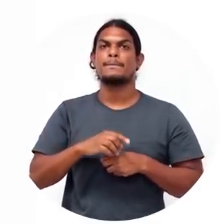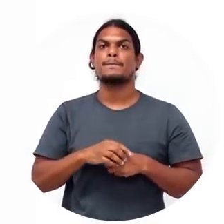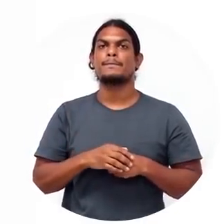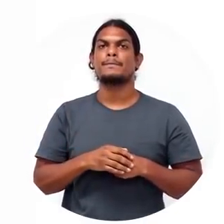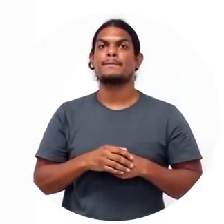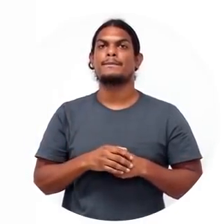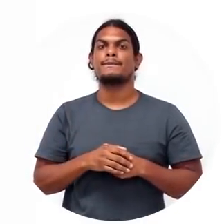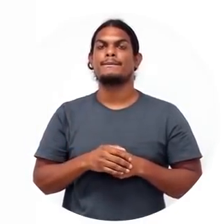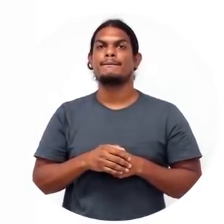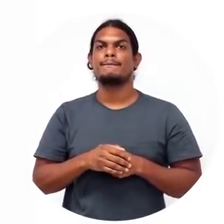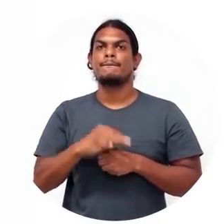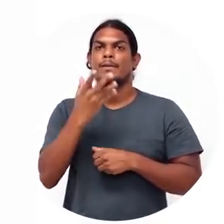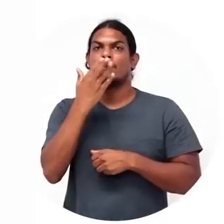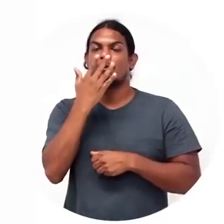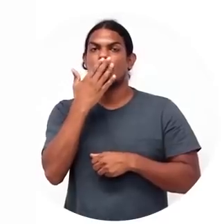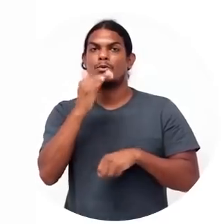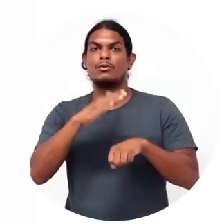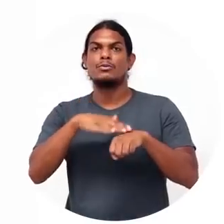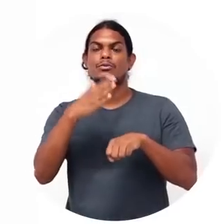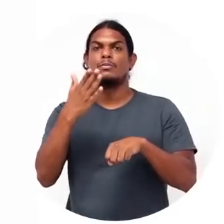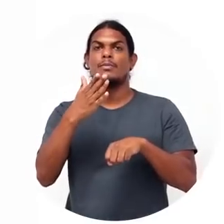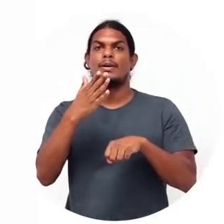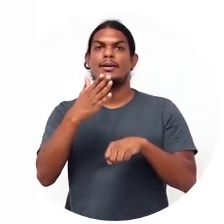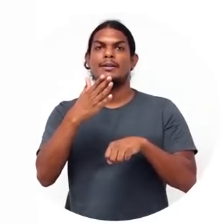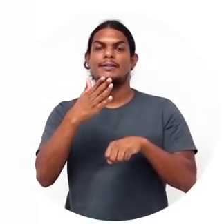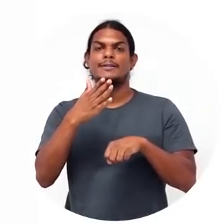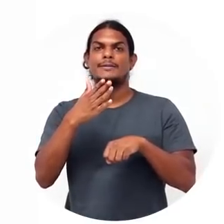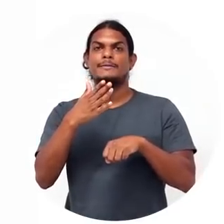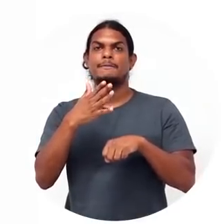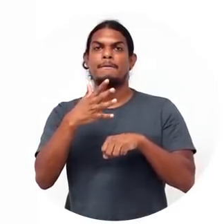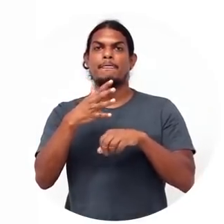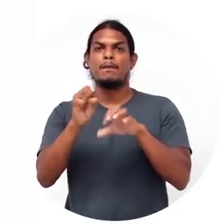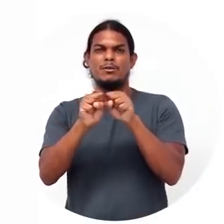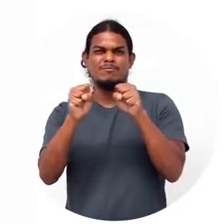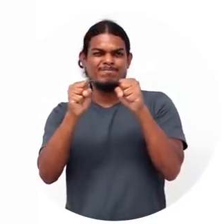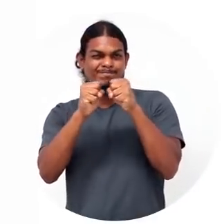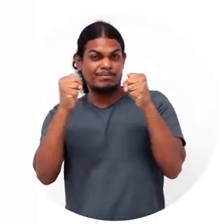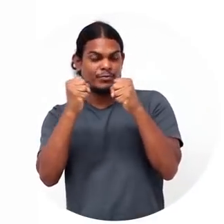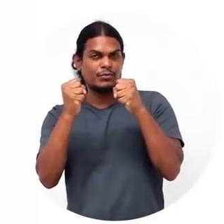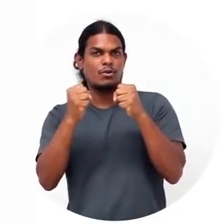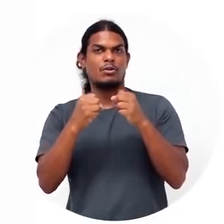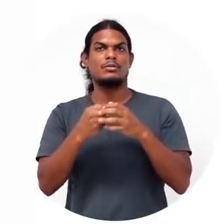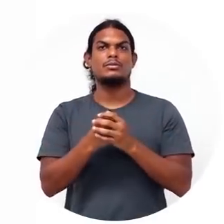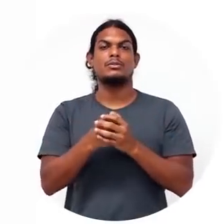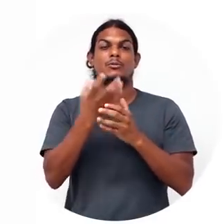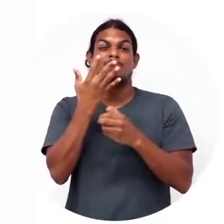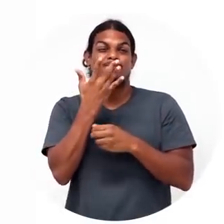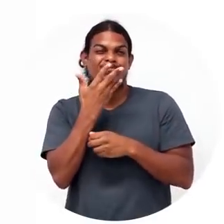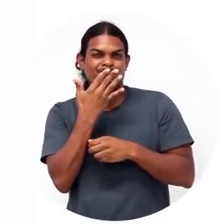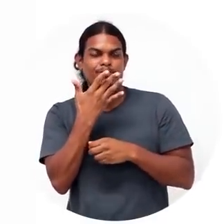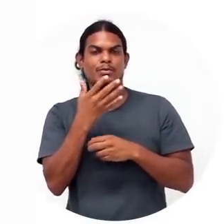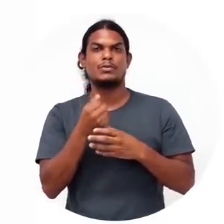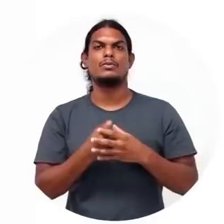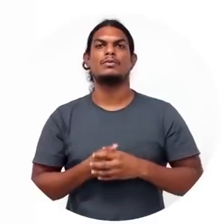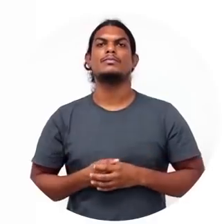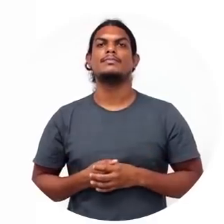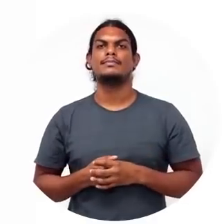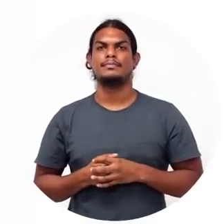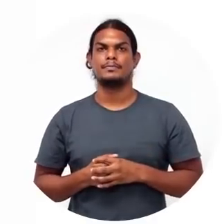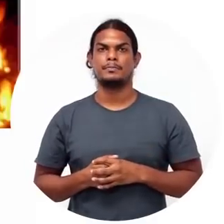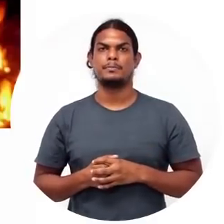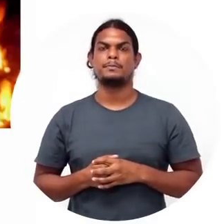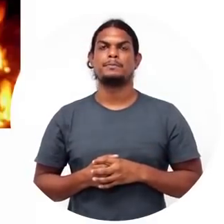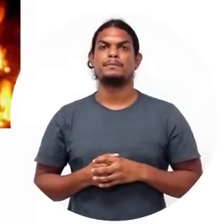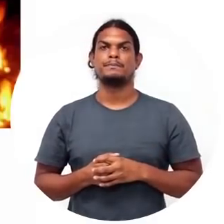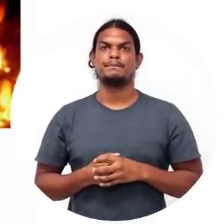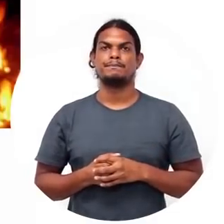cores que mais predominam. Esse tipo de cor quente, ele proporciona uma sensação de atividade e